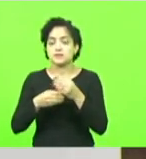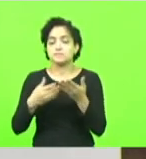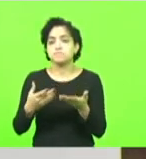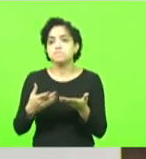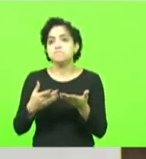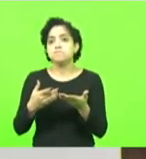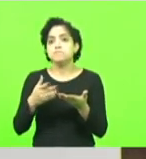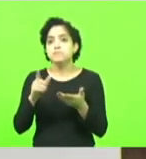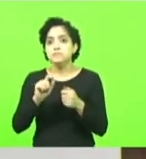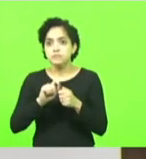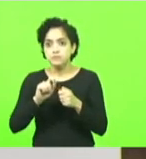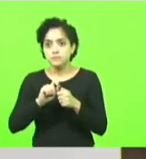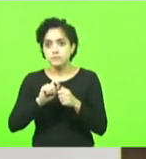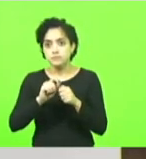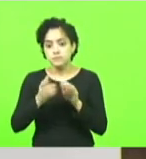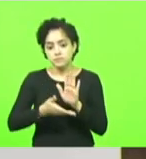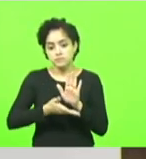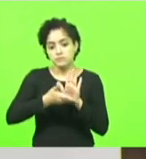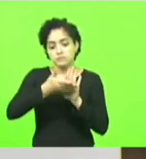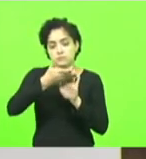ser feito o aumento linear.